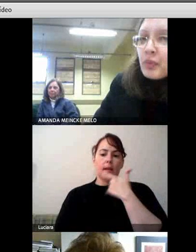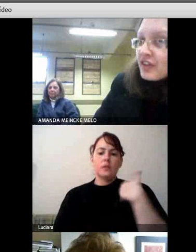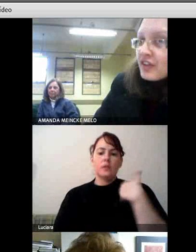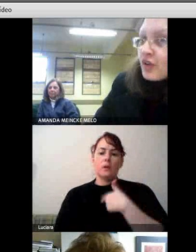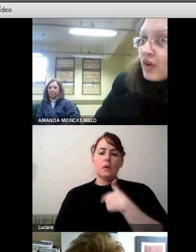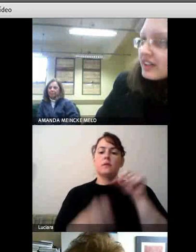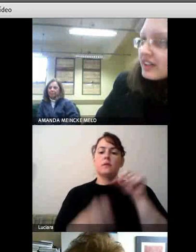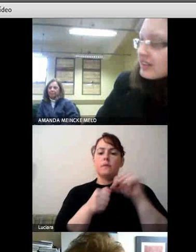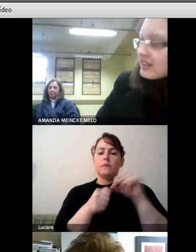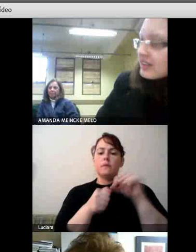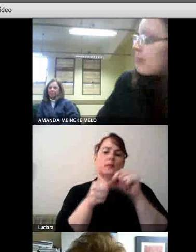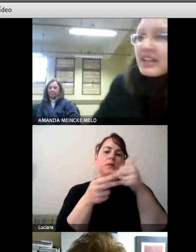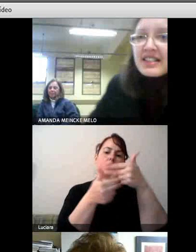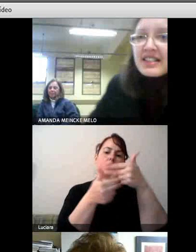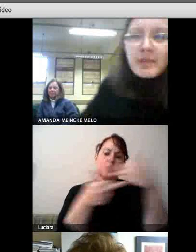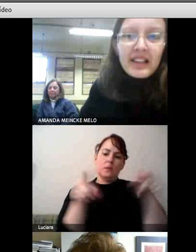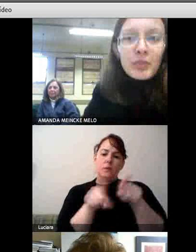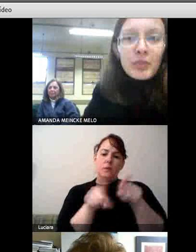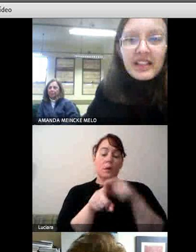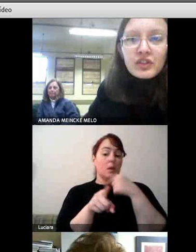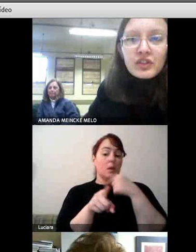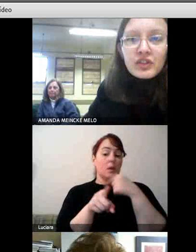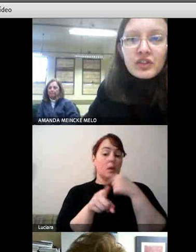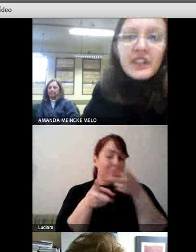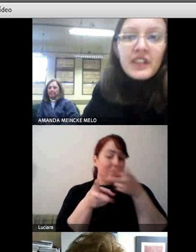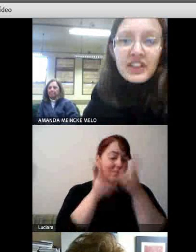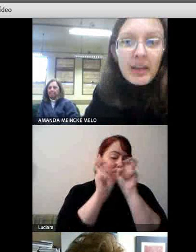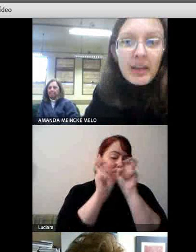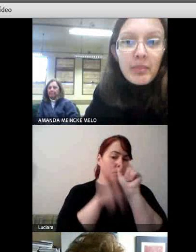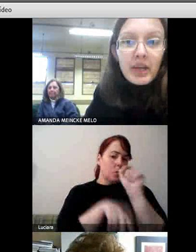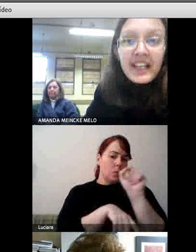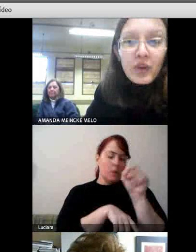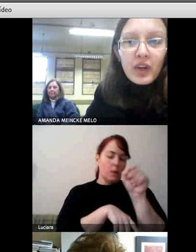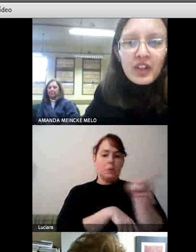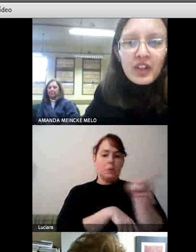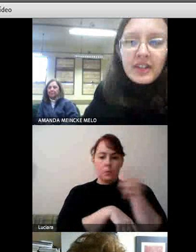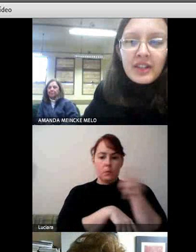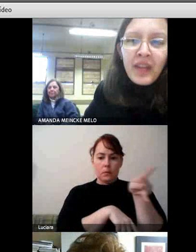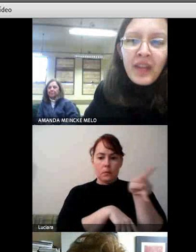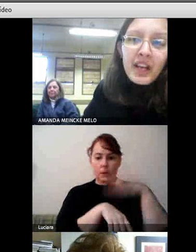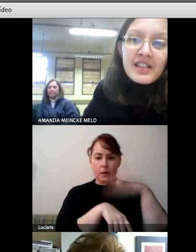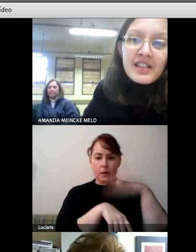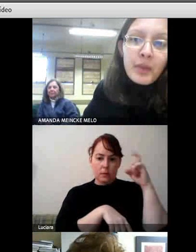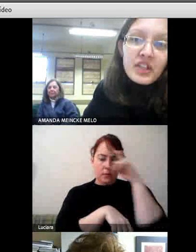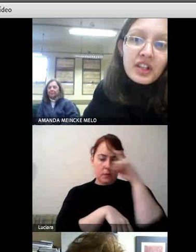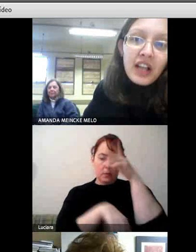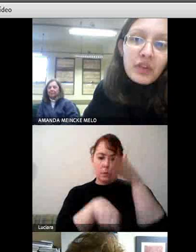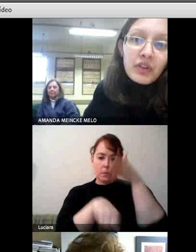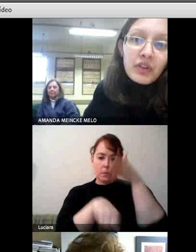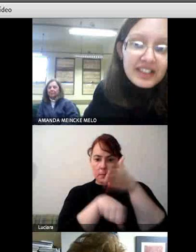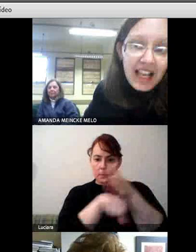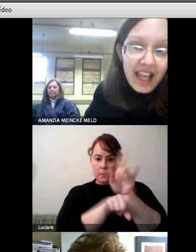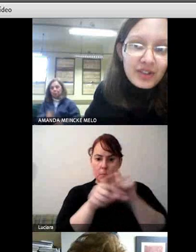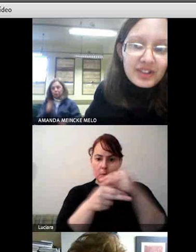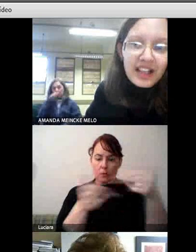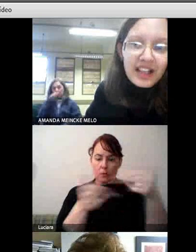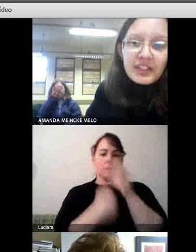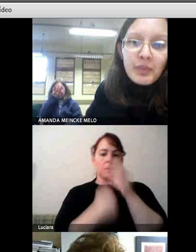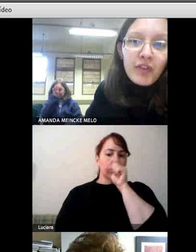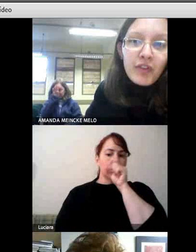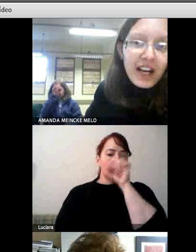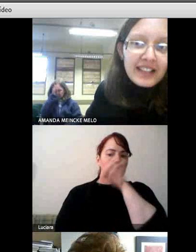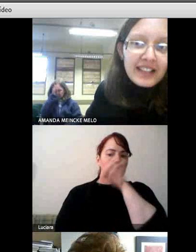do professor participar de algumas ações aos finais de então semana e à noite. Por exemplo, o edital estamos Novos reunindo. Talentos, tá. Ele